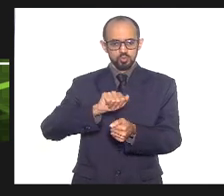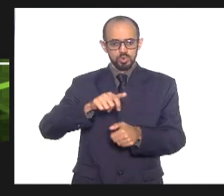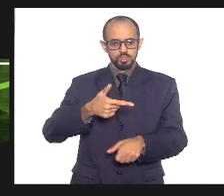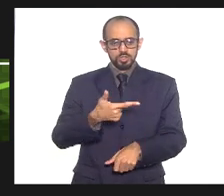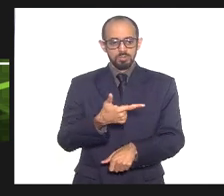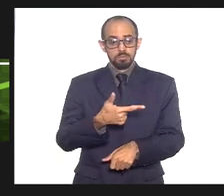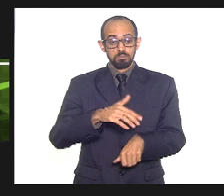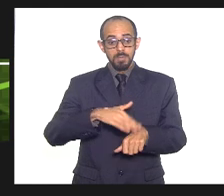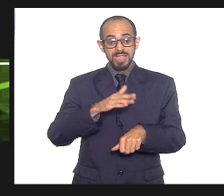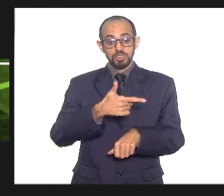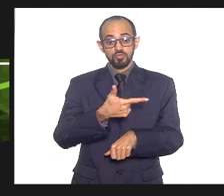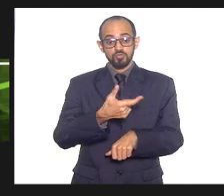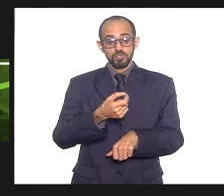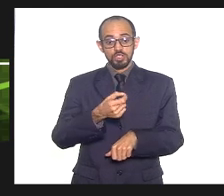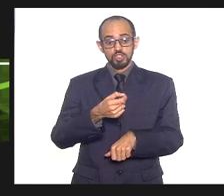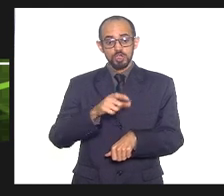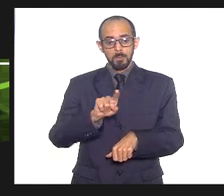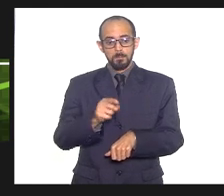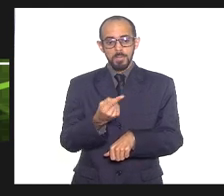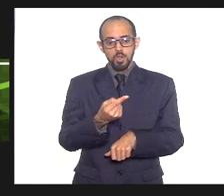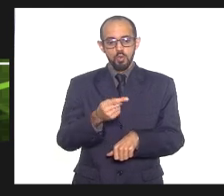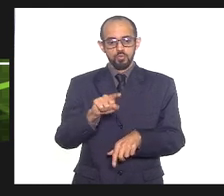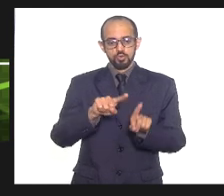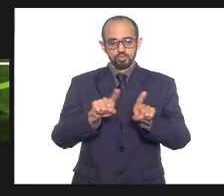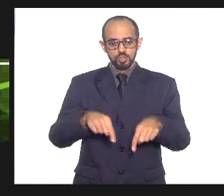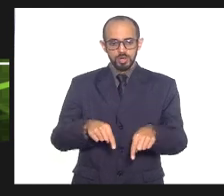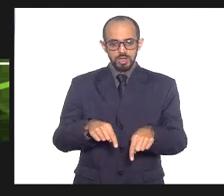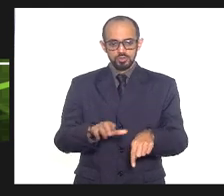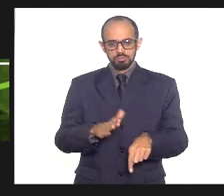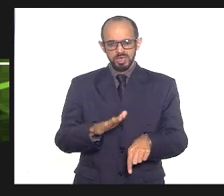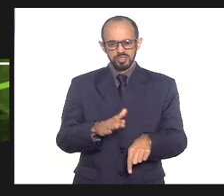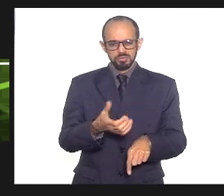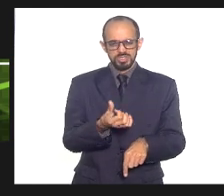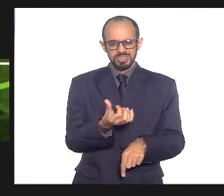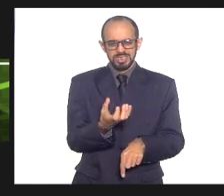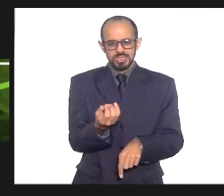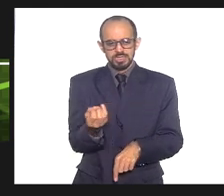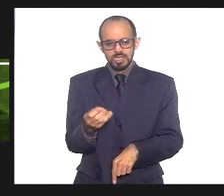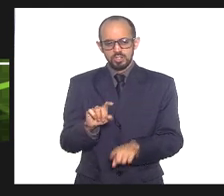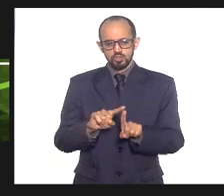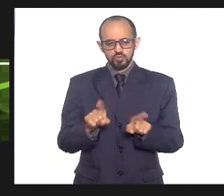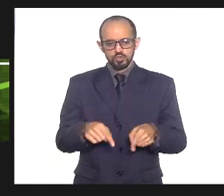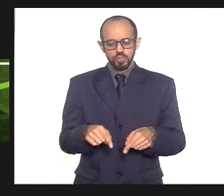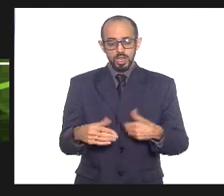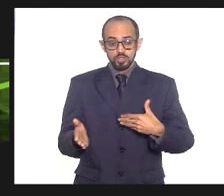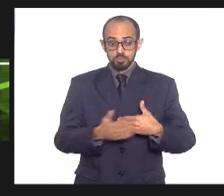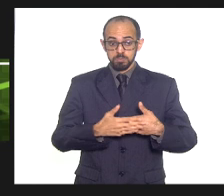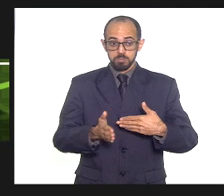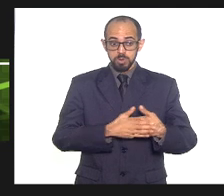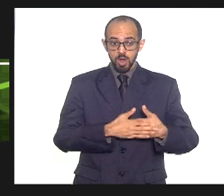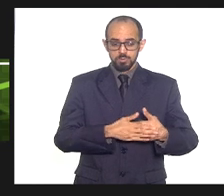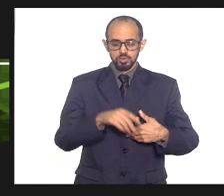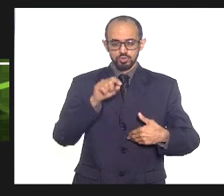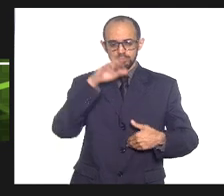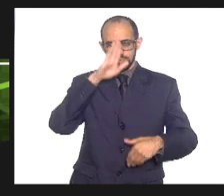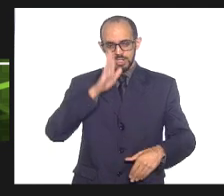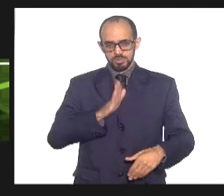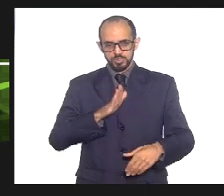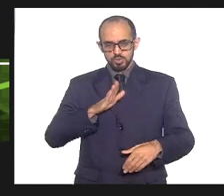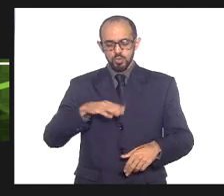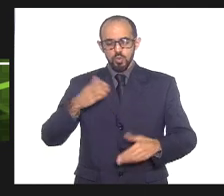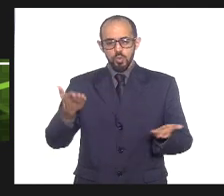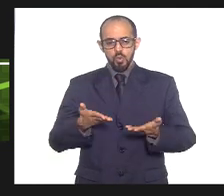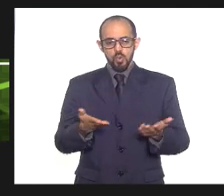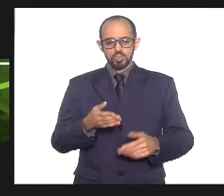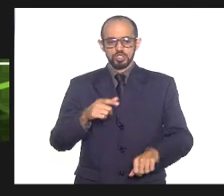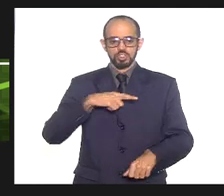mil funcionários atualmente e, no Brasil, cerca de 600 funcionários próprios. Hoje, produzimos cerca